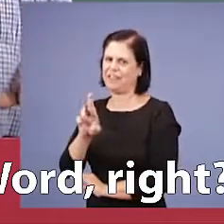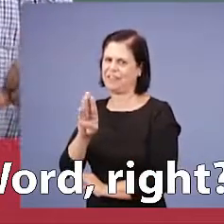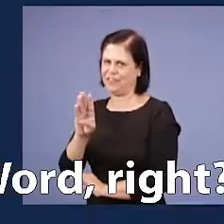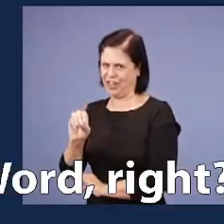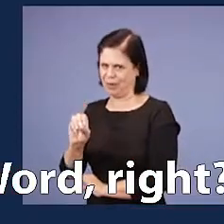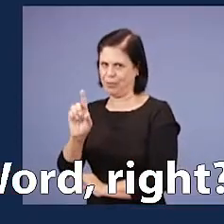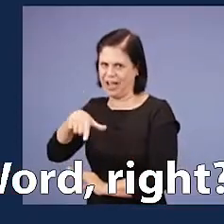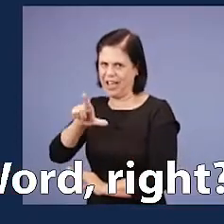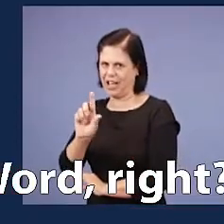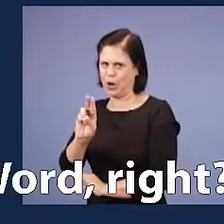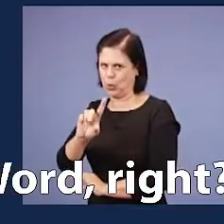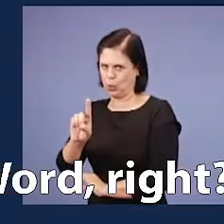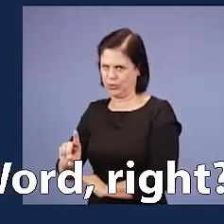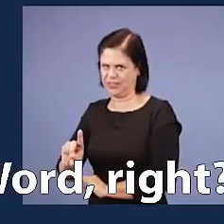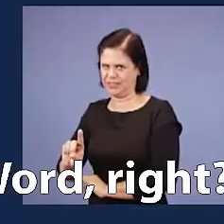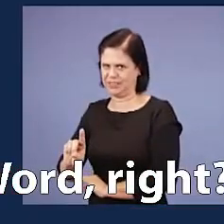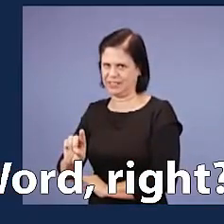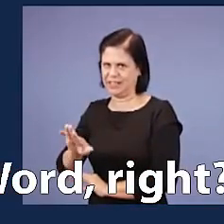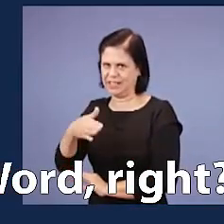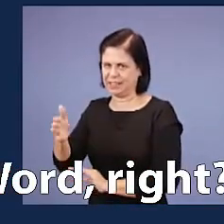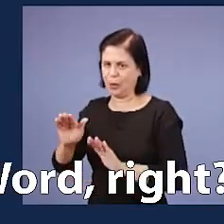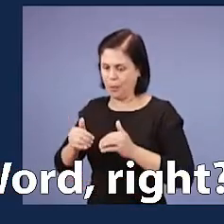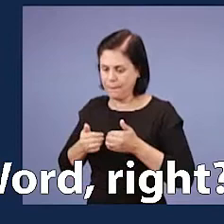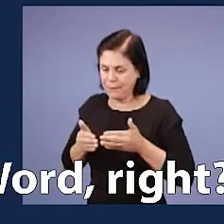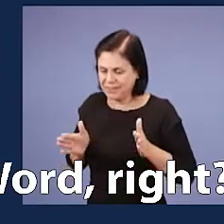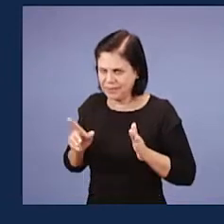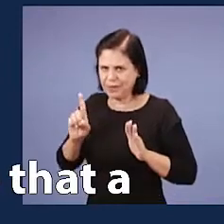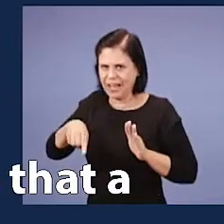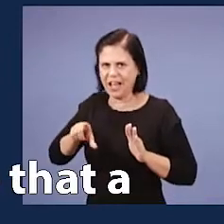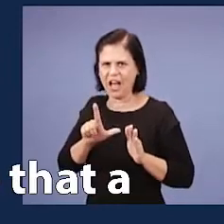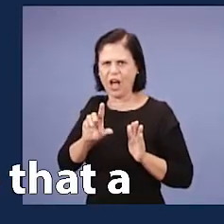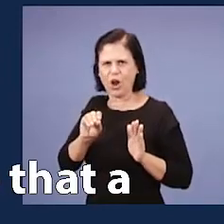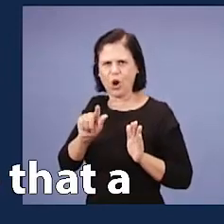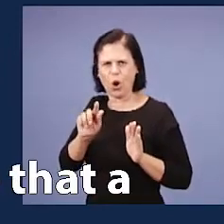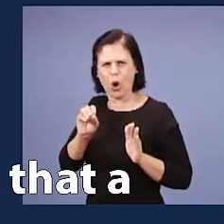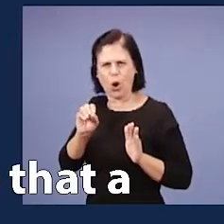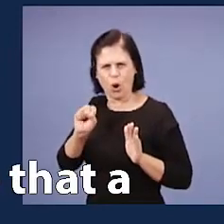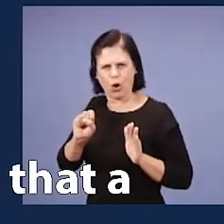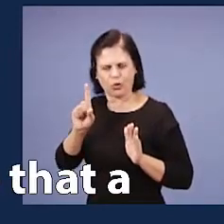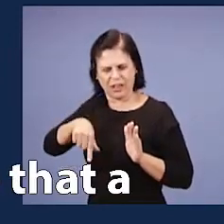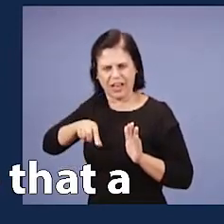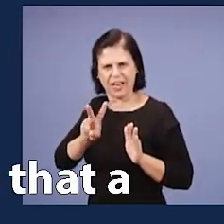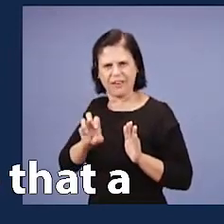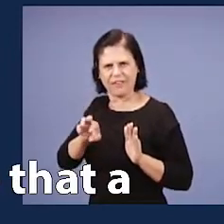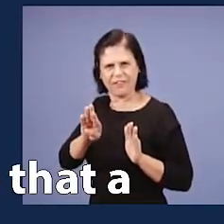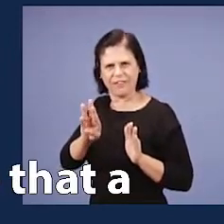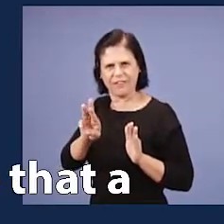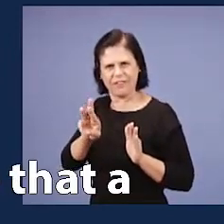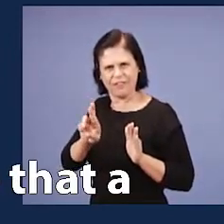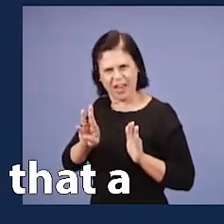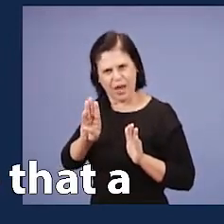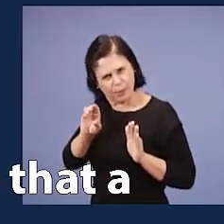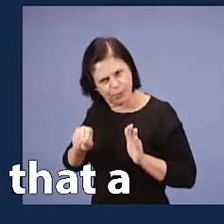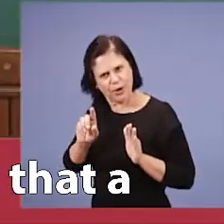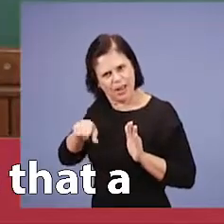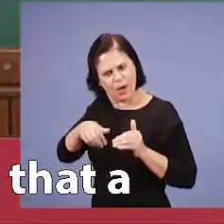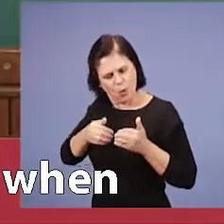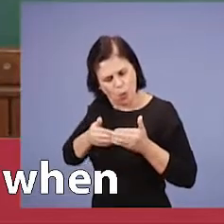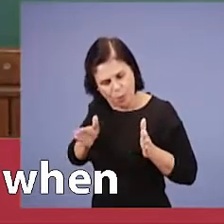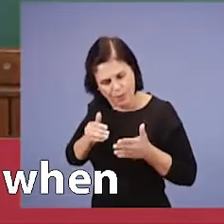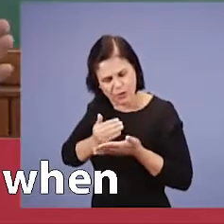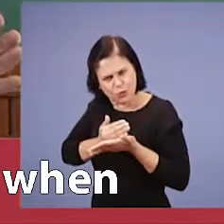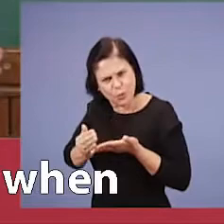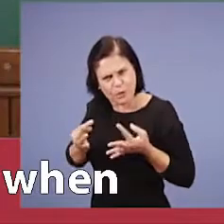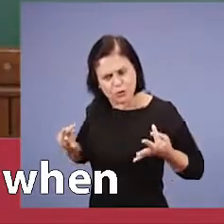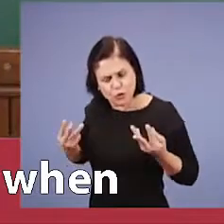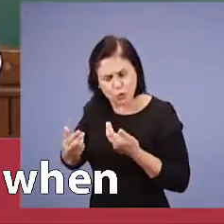era o logos o verbo entendeu o início de todas as coisas os observe com a